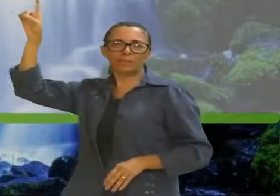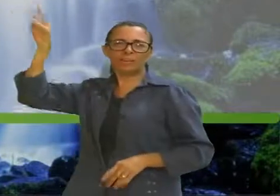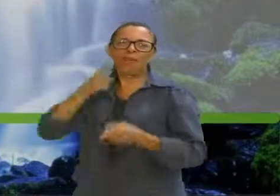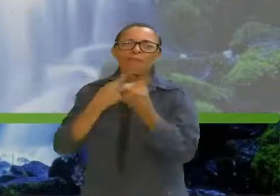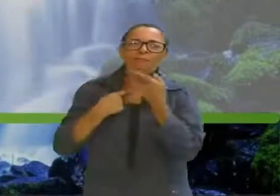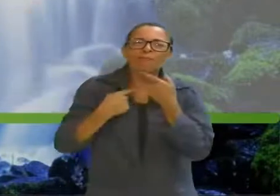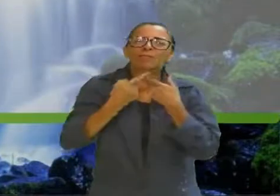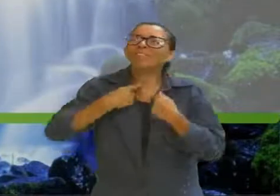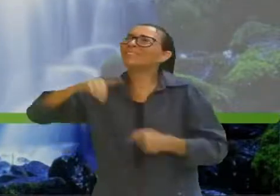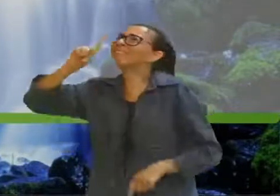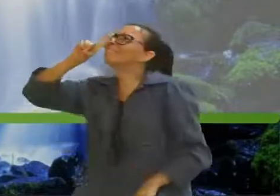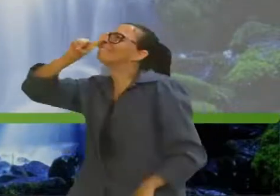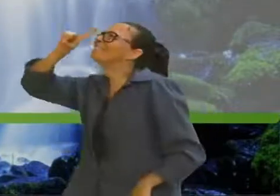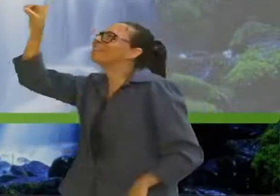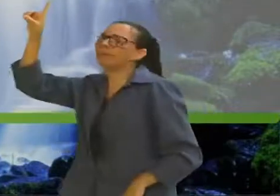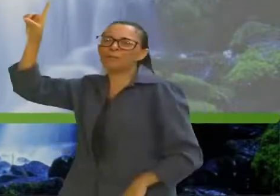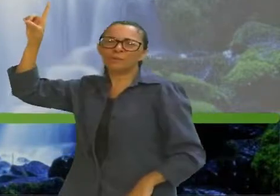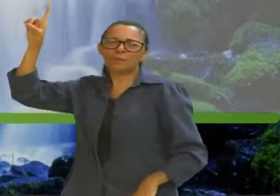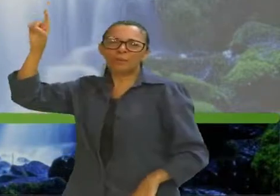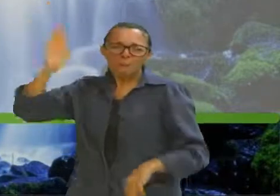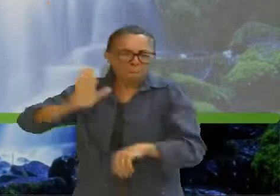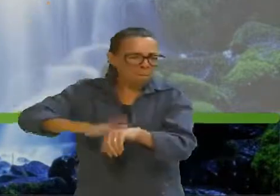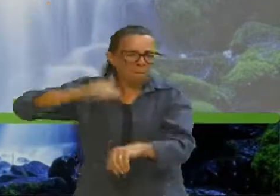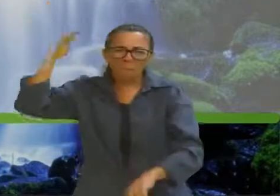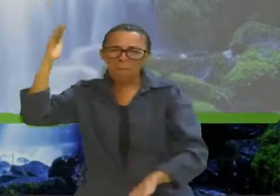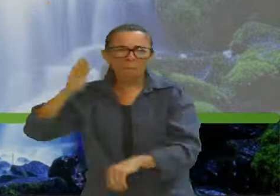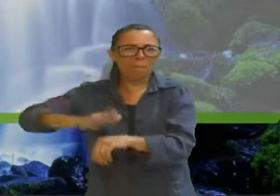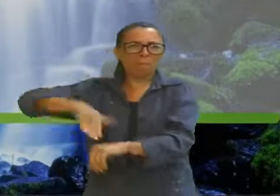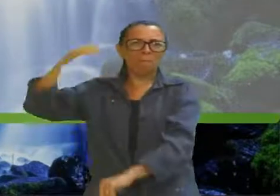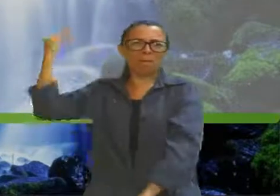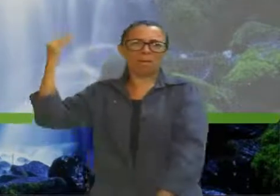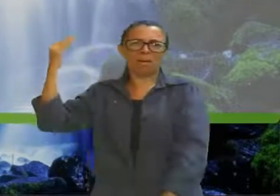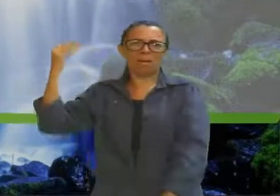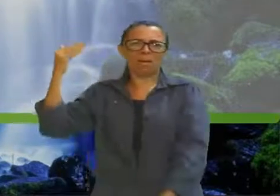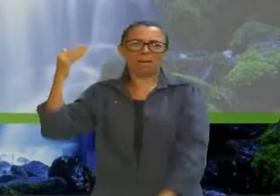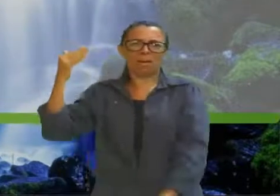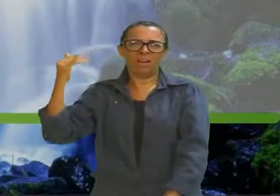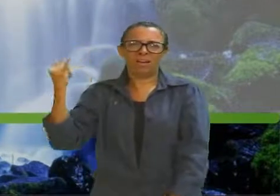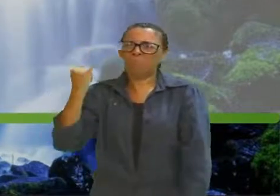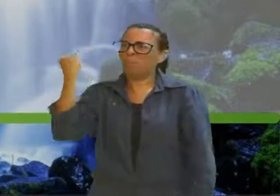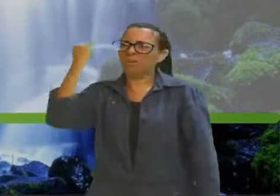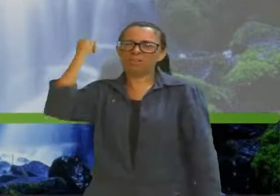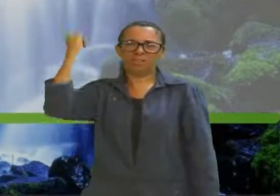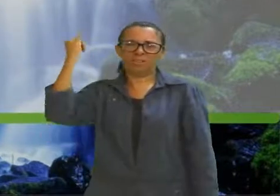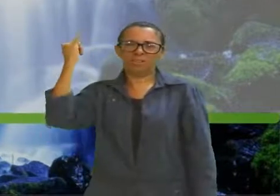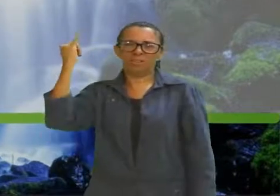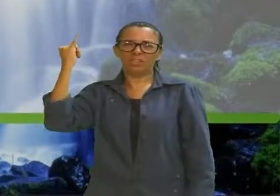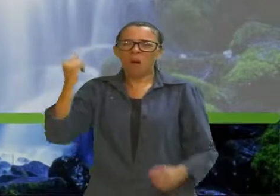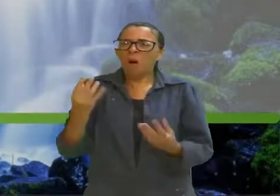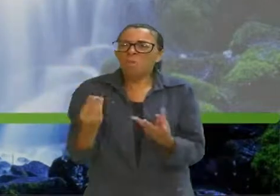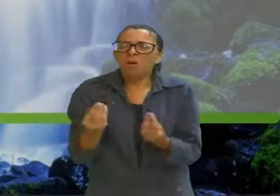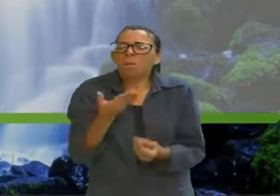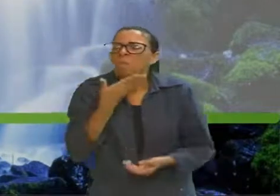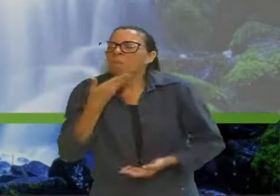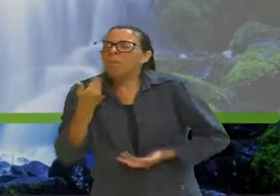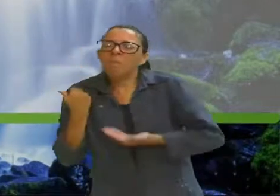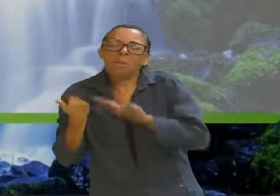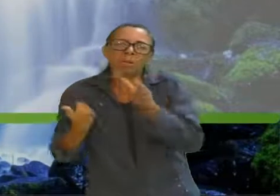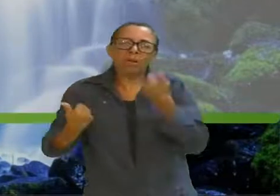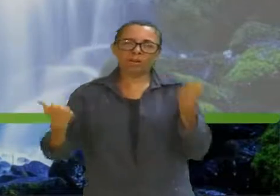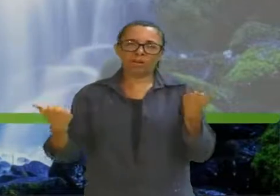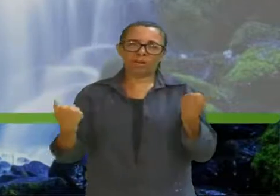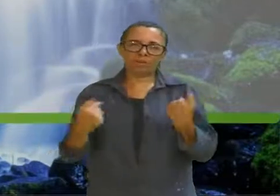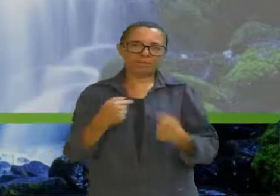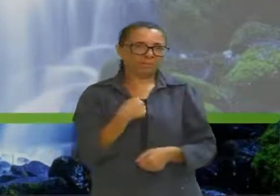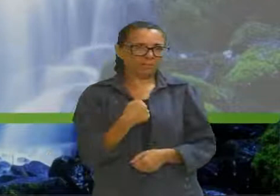em Salmos 105. Amados, este é o caminho. Nós estamos sendo